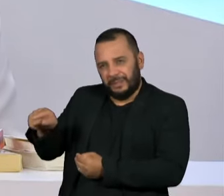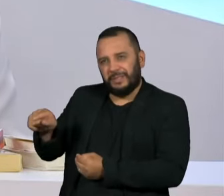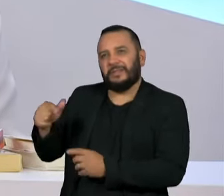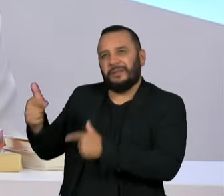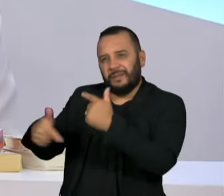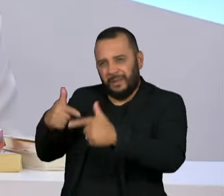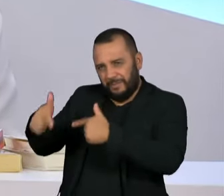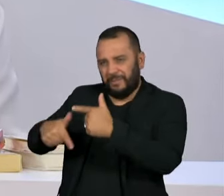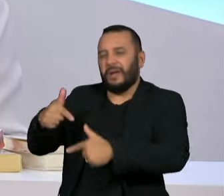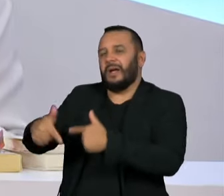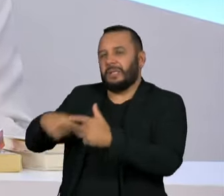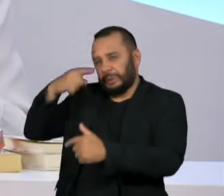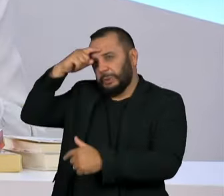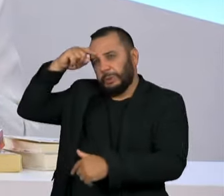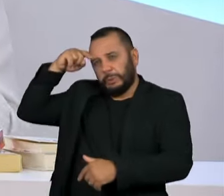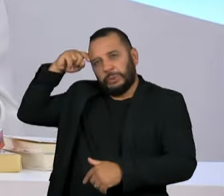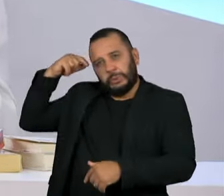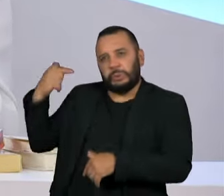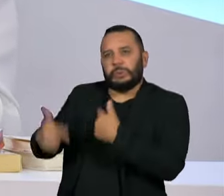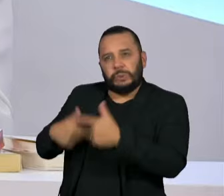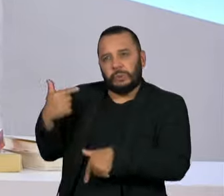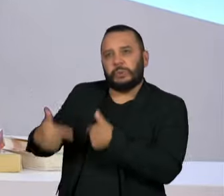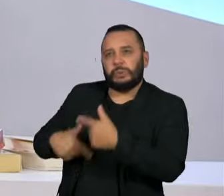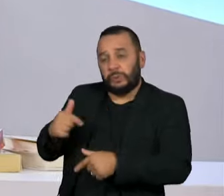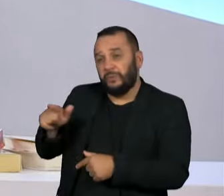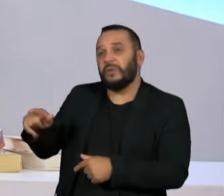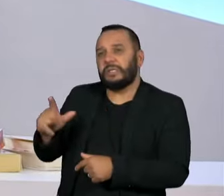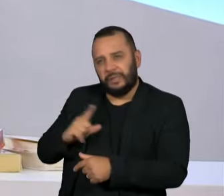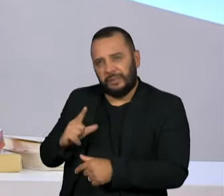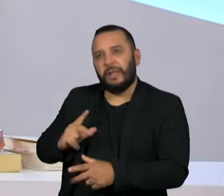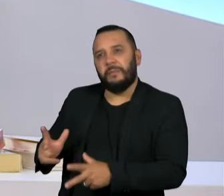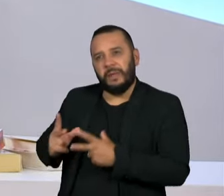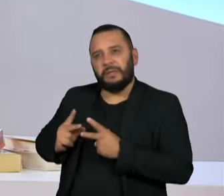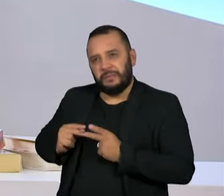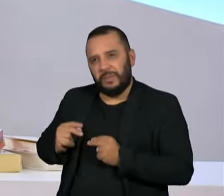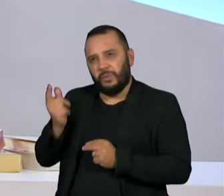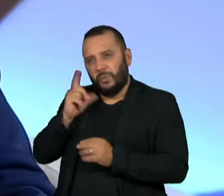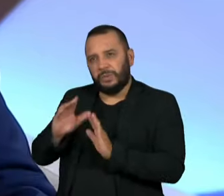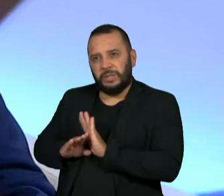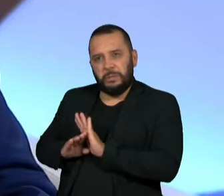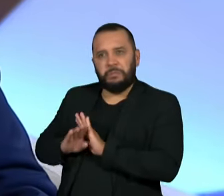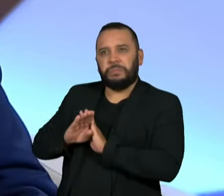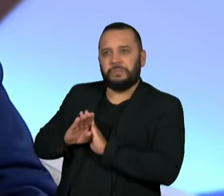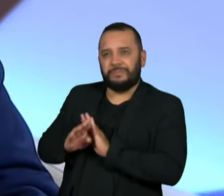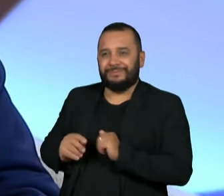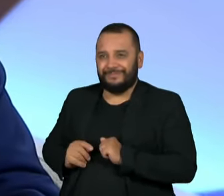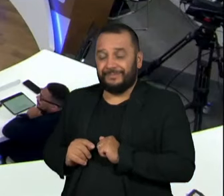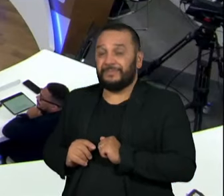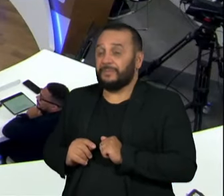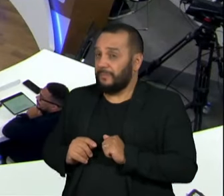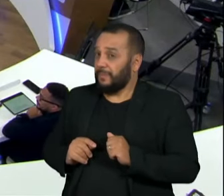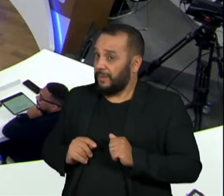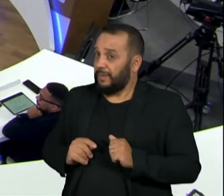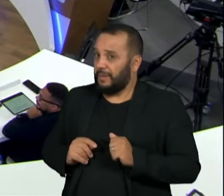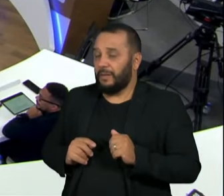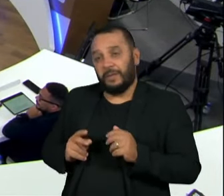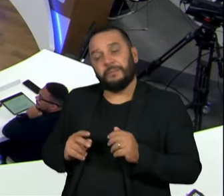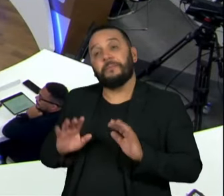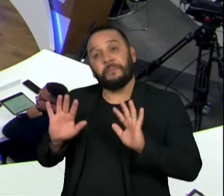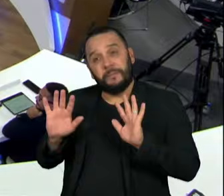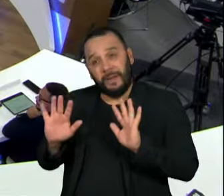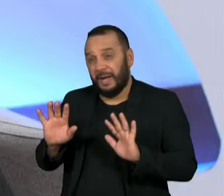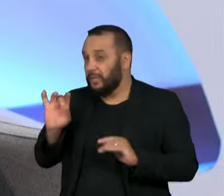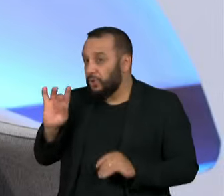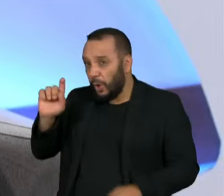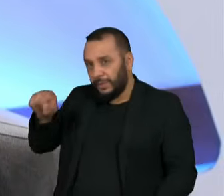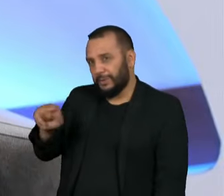que o seu trabalho foi duro e você tem mérito de estar aqui. E aí continuar para vírgula, mas não é